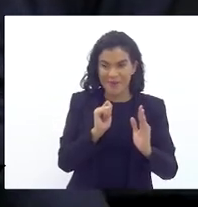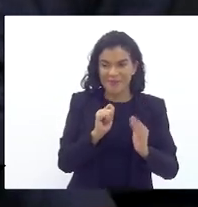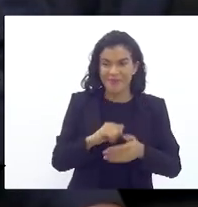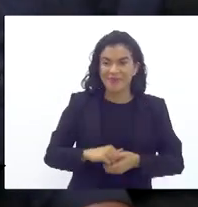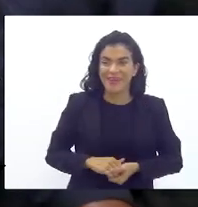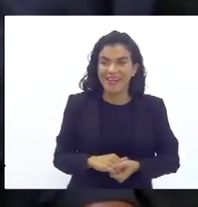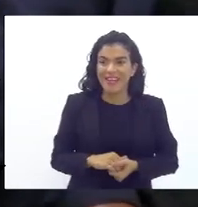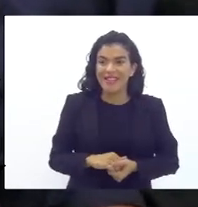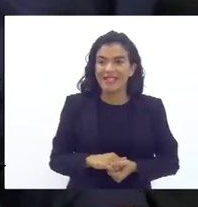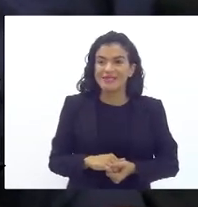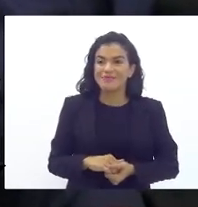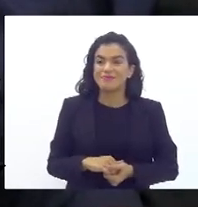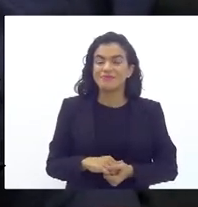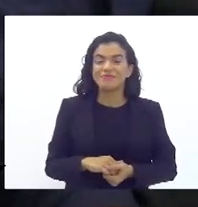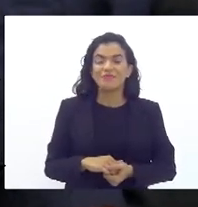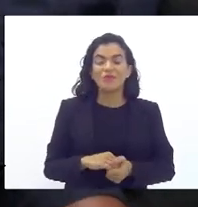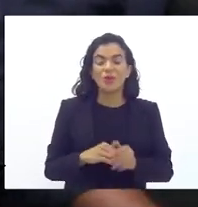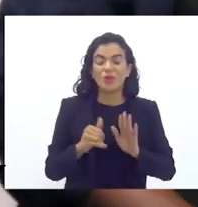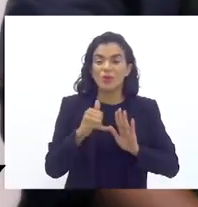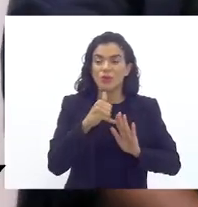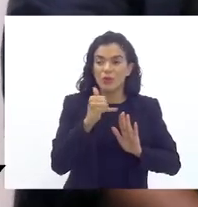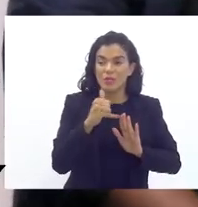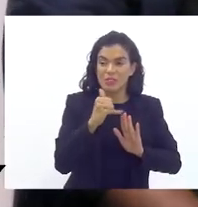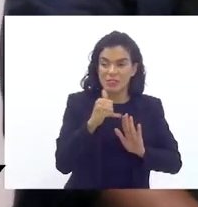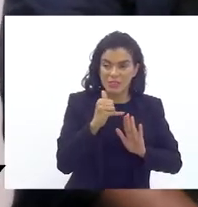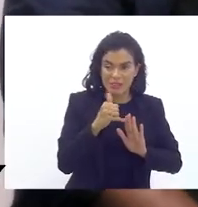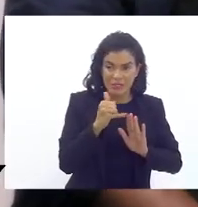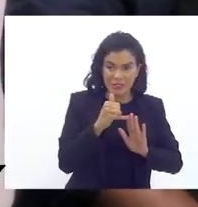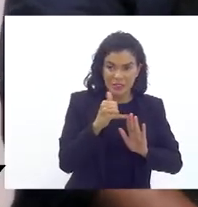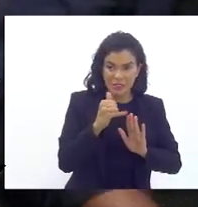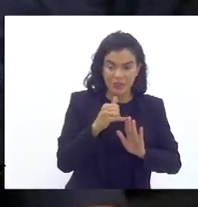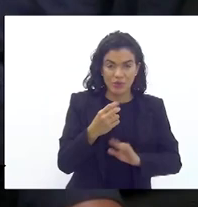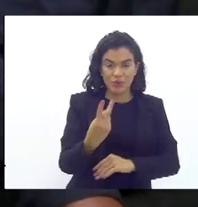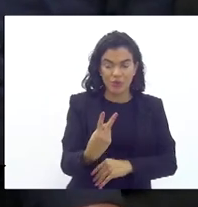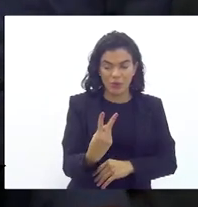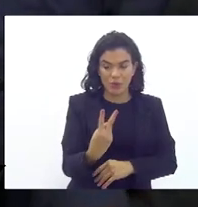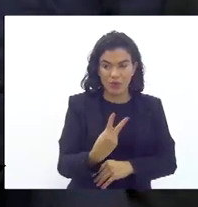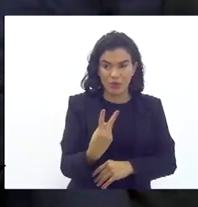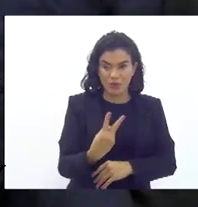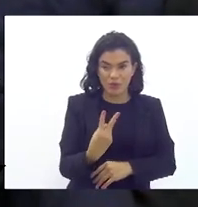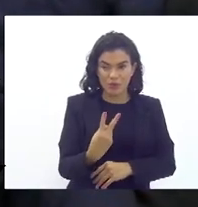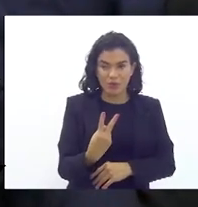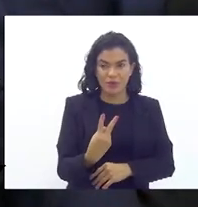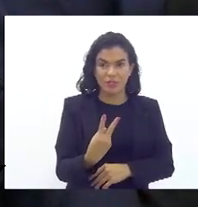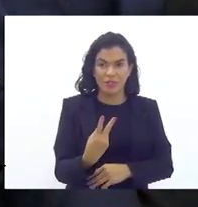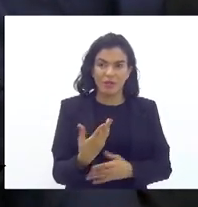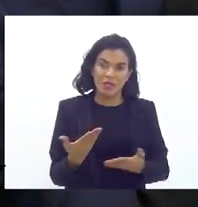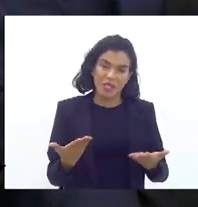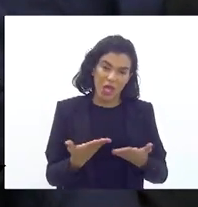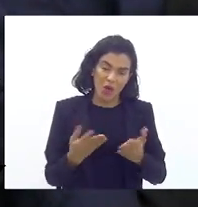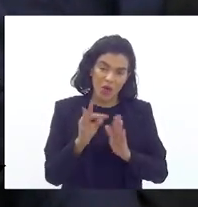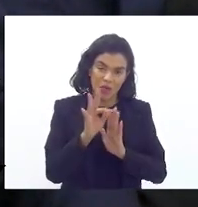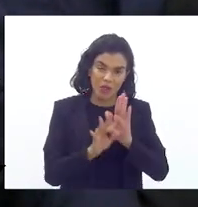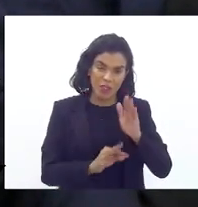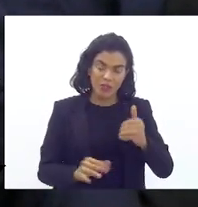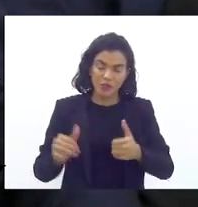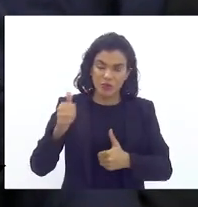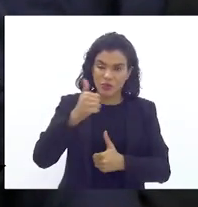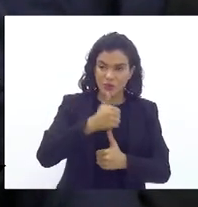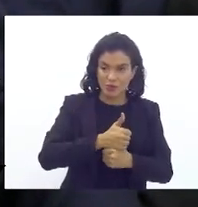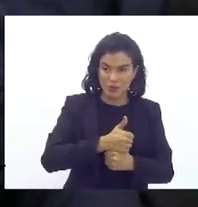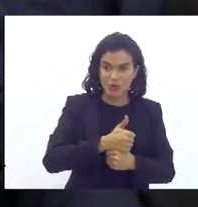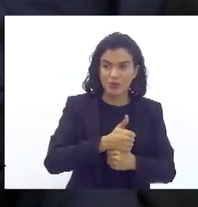dizer o seguinte lá no inciso no inciso 2 que agora no substitutivo do